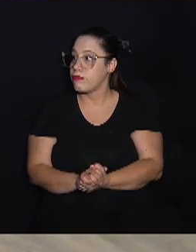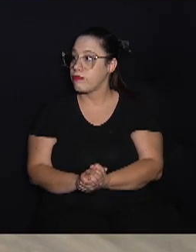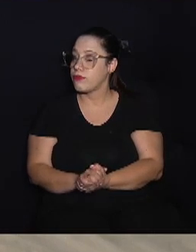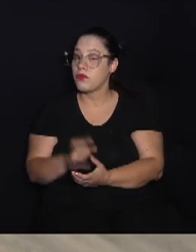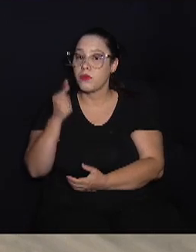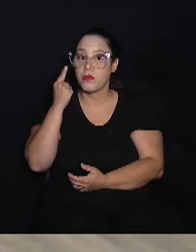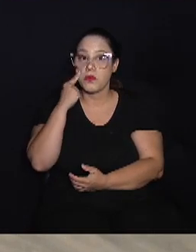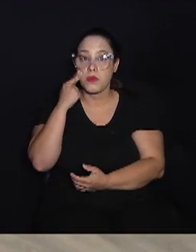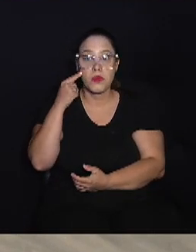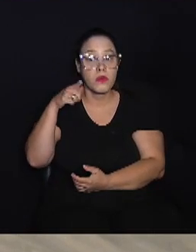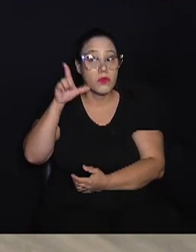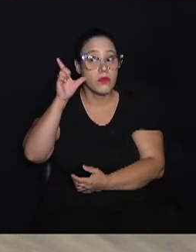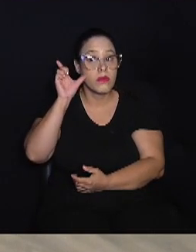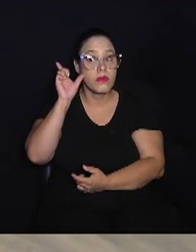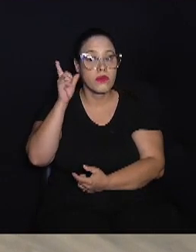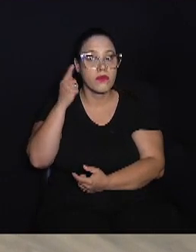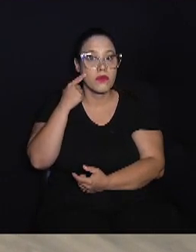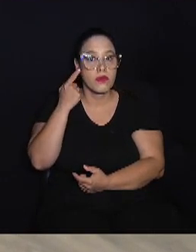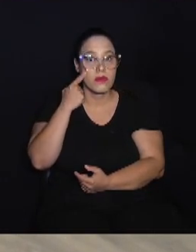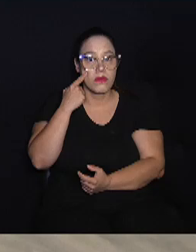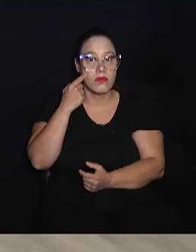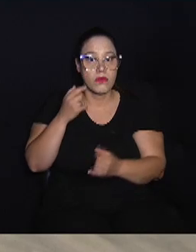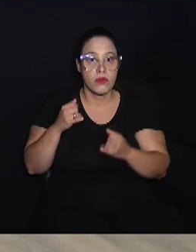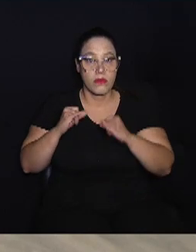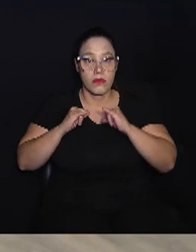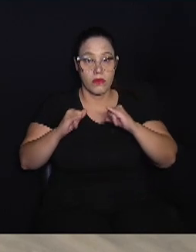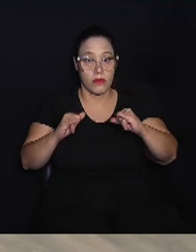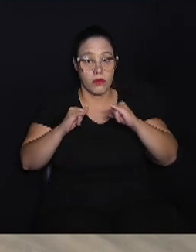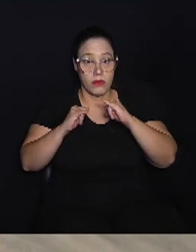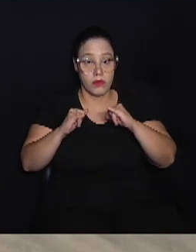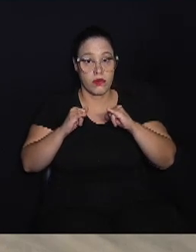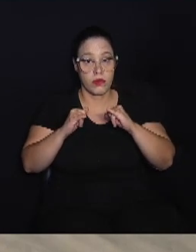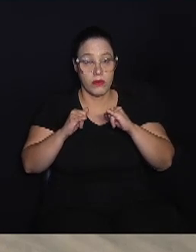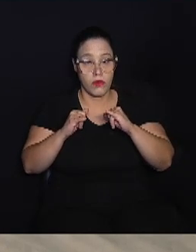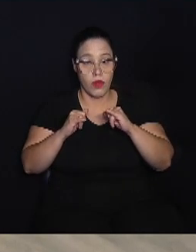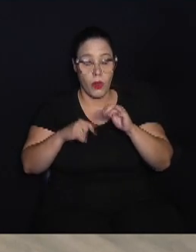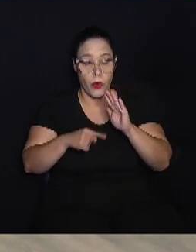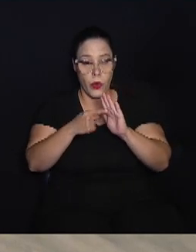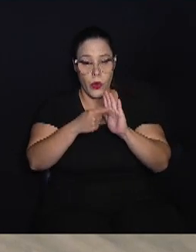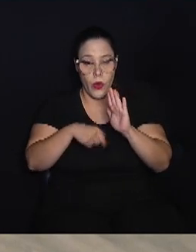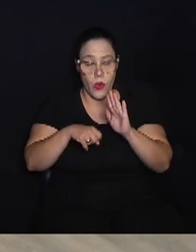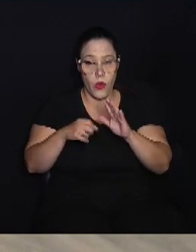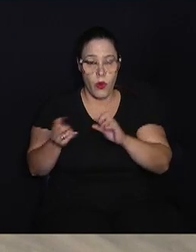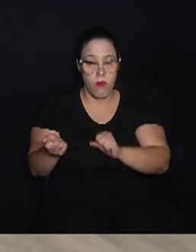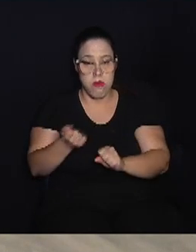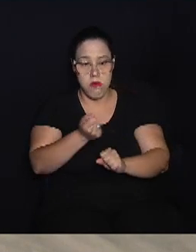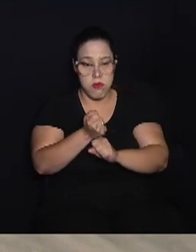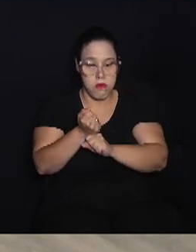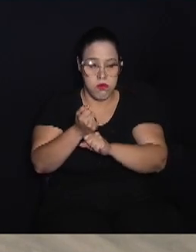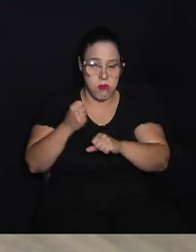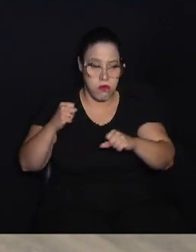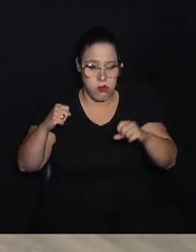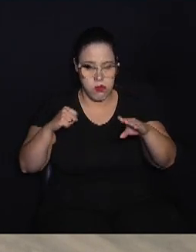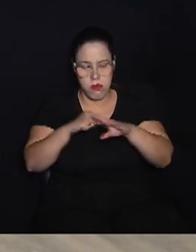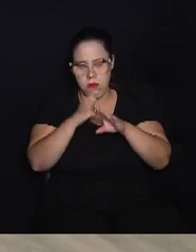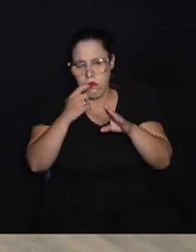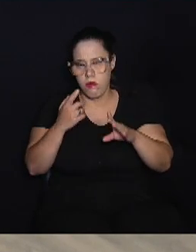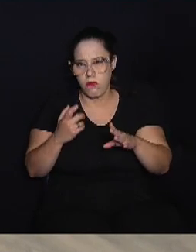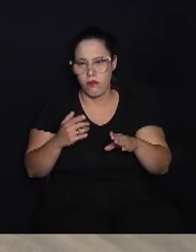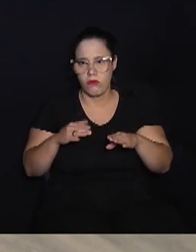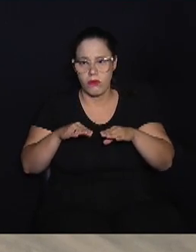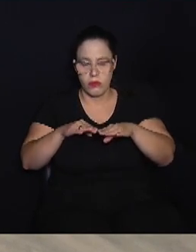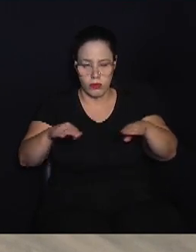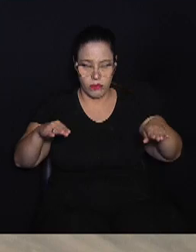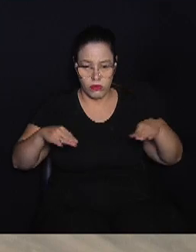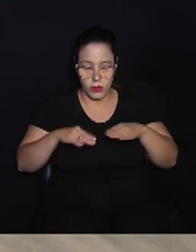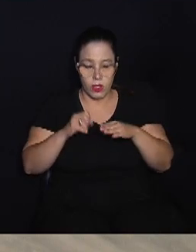Olha só, e ontem a gente deu aqui a notícia sobre aquela ação de vandalismo no consultório móvel veterinário que está instalado